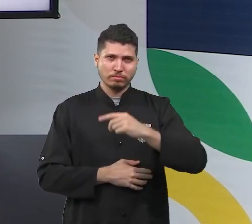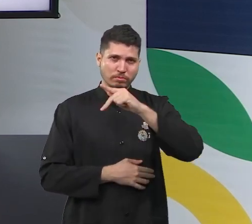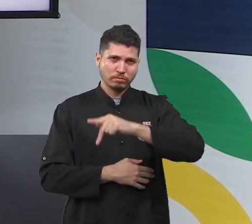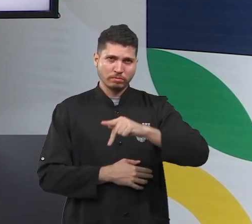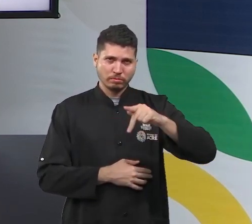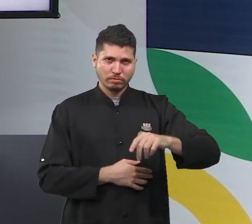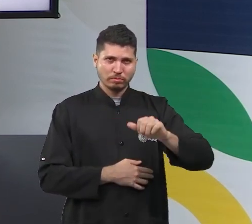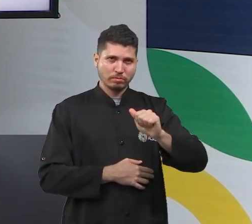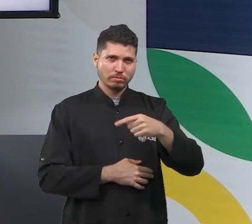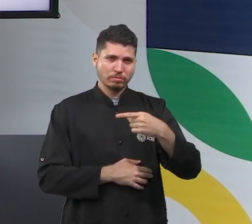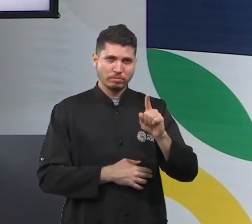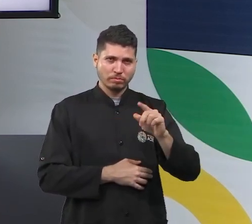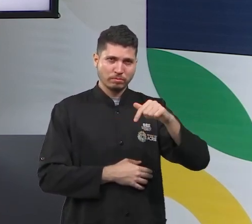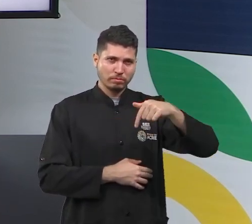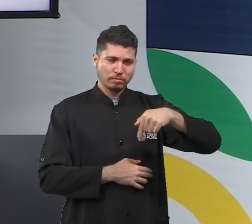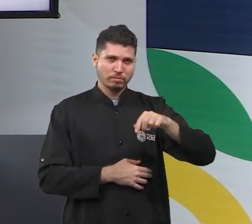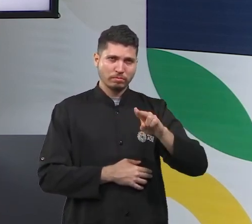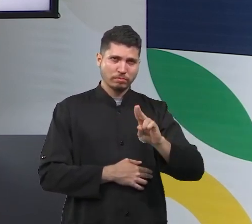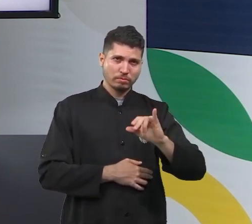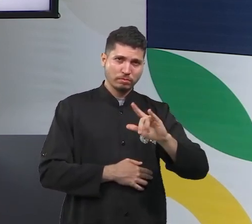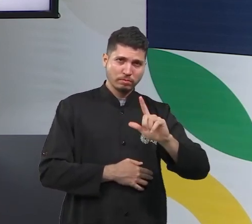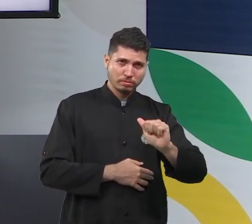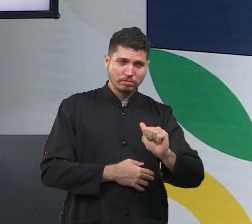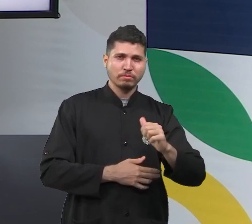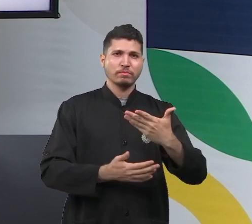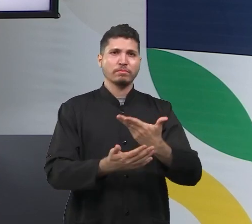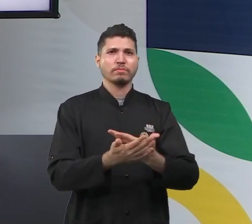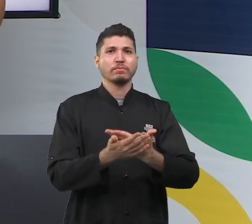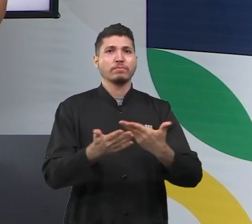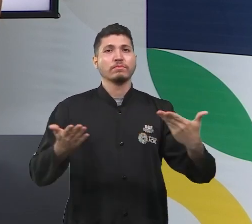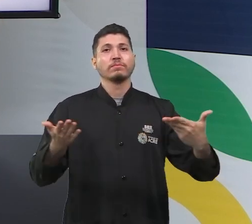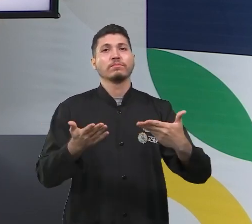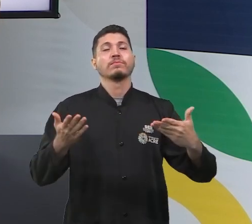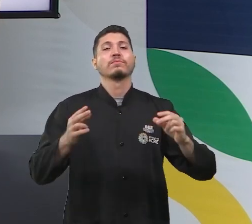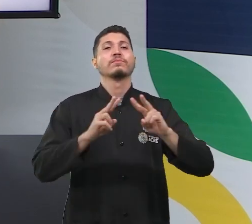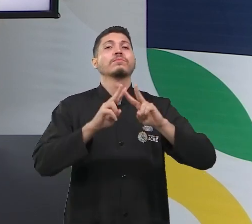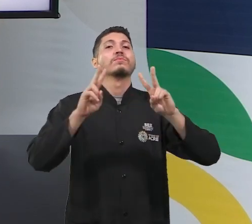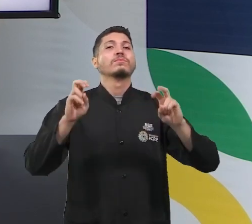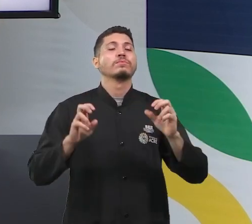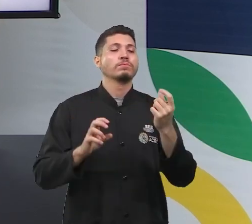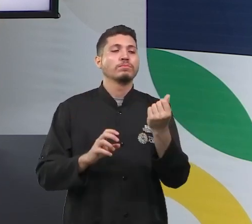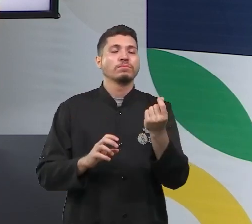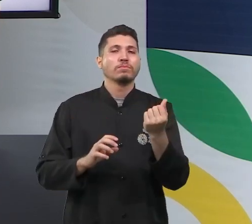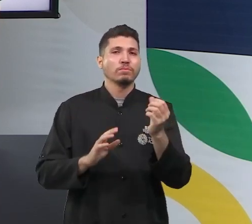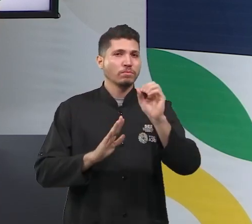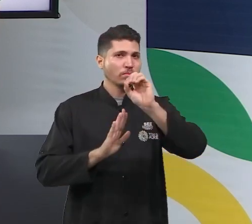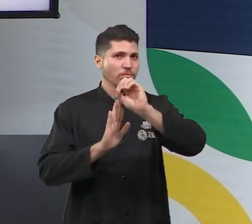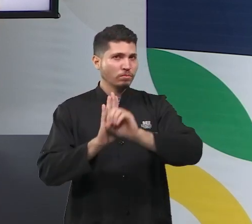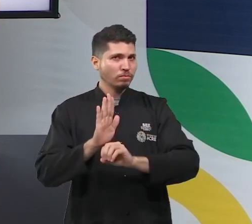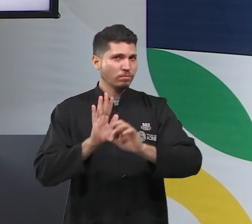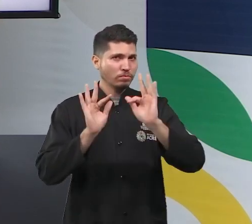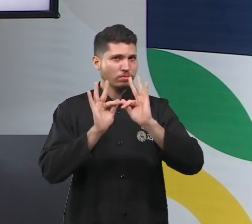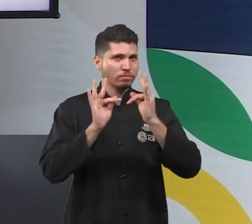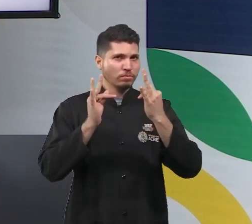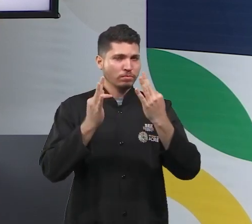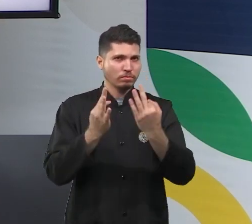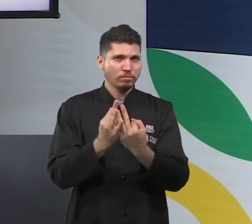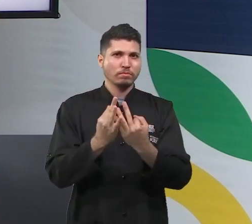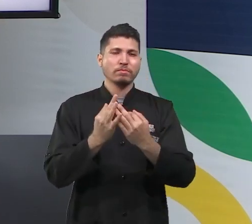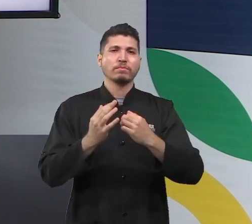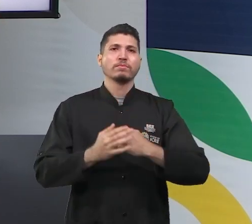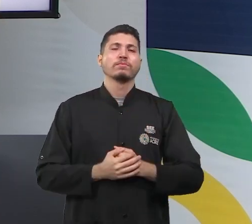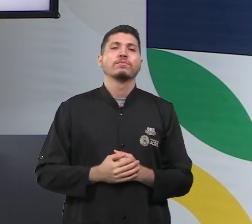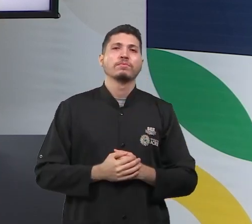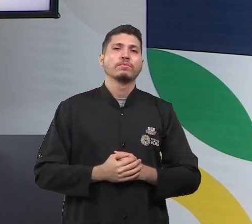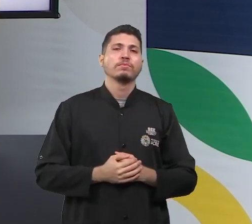professor Áquila e na aula de hoje nós iremos falar sobre orçamento familiar. Também